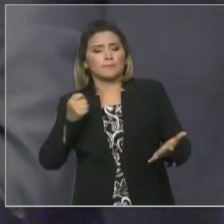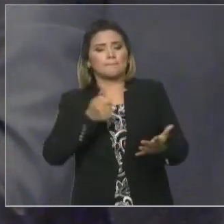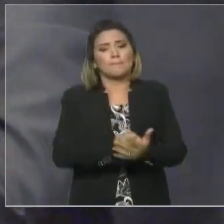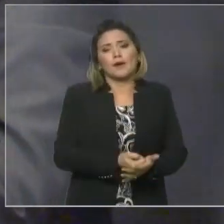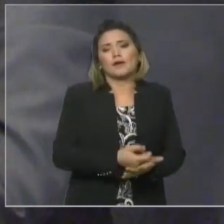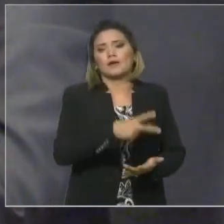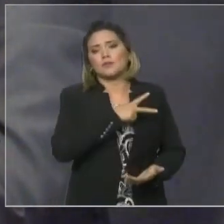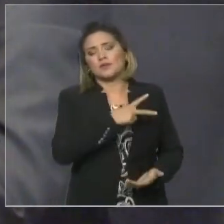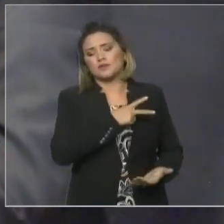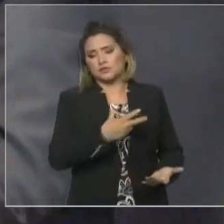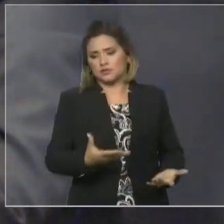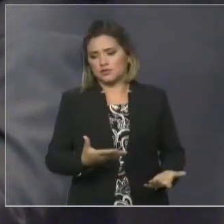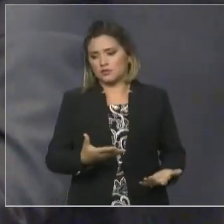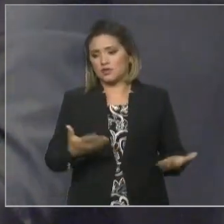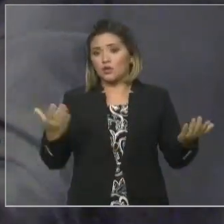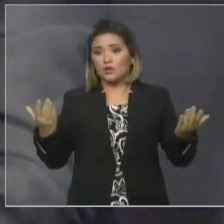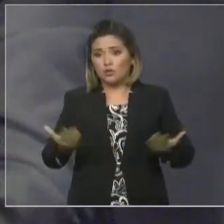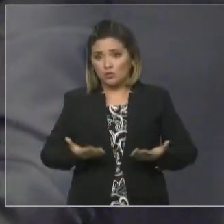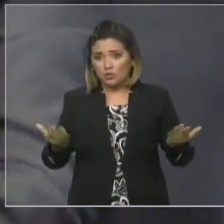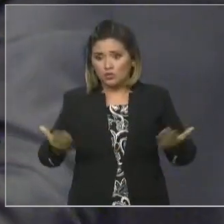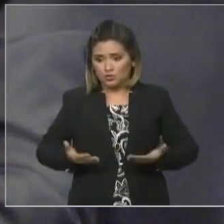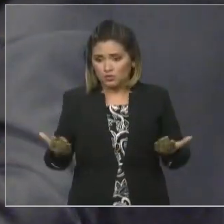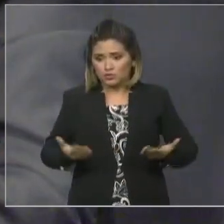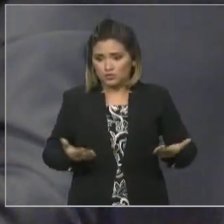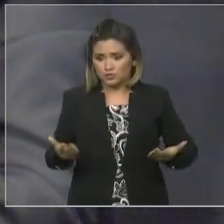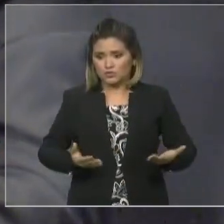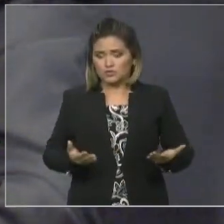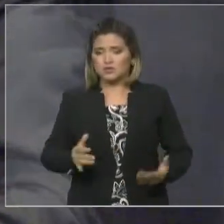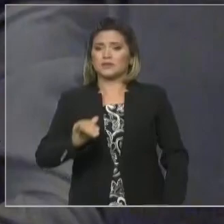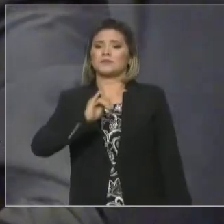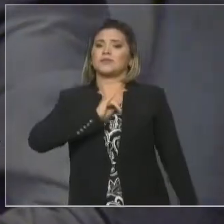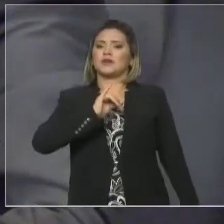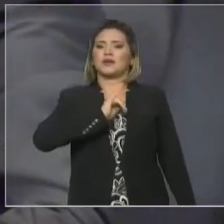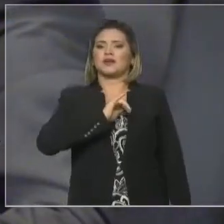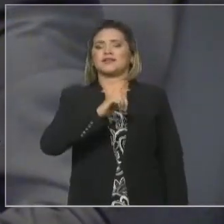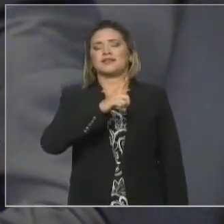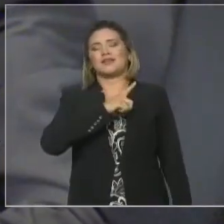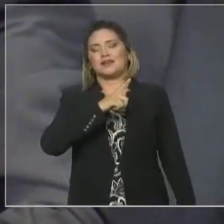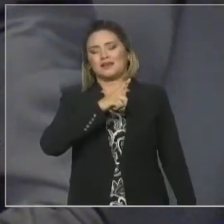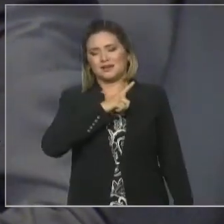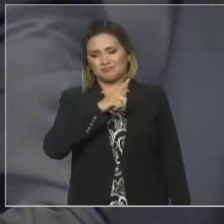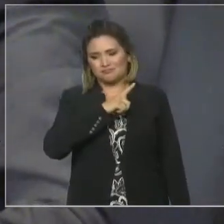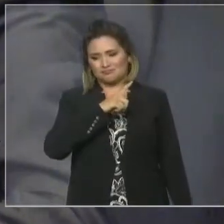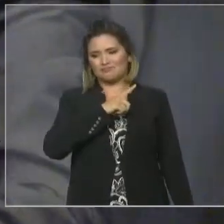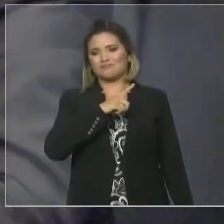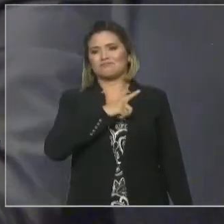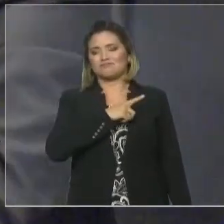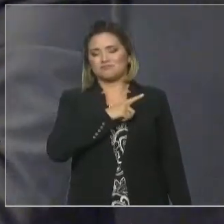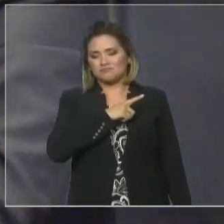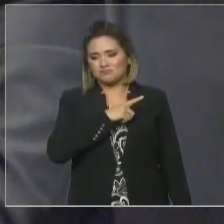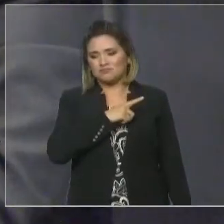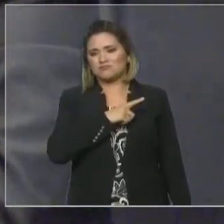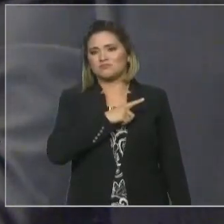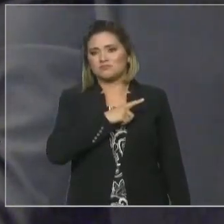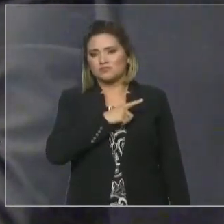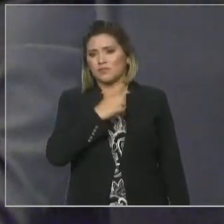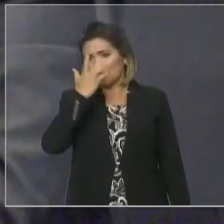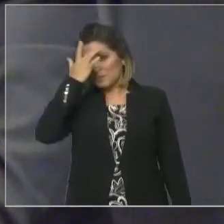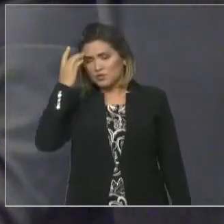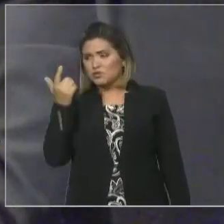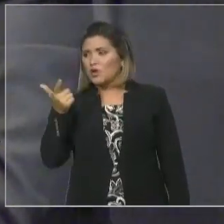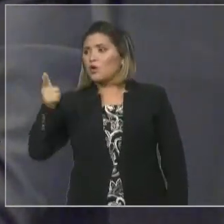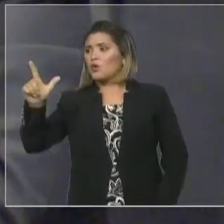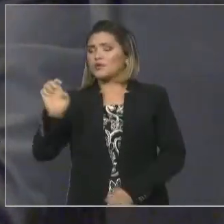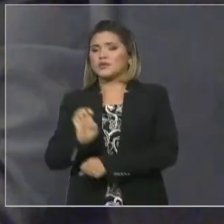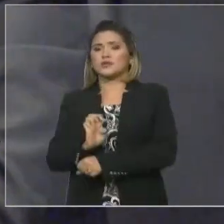ao ponto de praticamente não ter fila no Estado. Vem até pacientes de Araguaína para ser atendido no